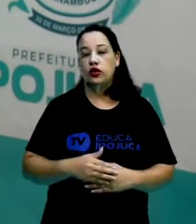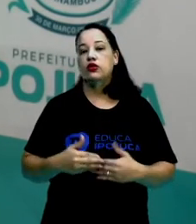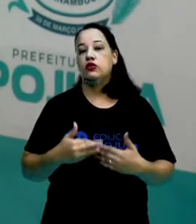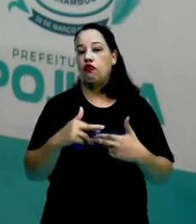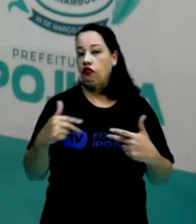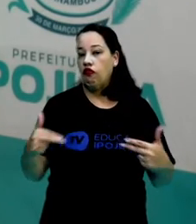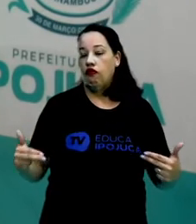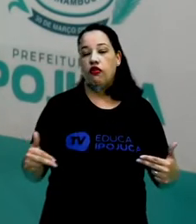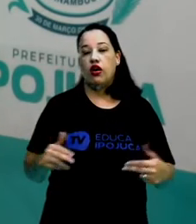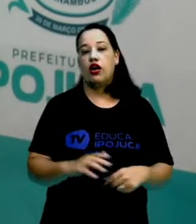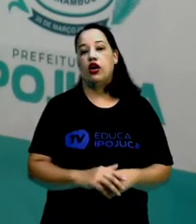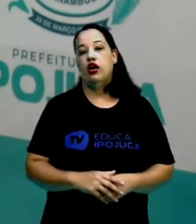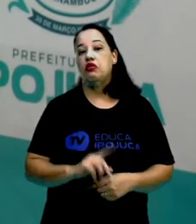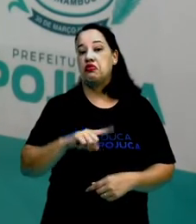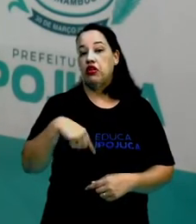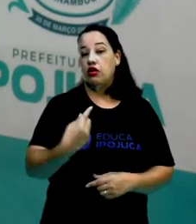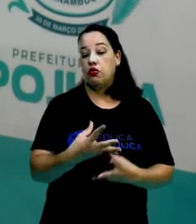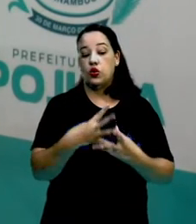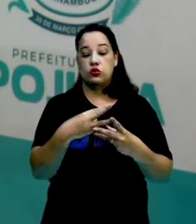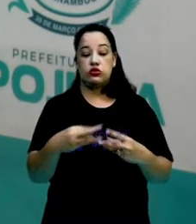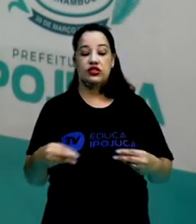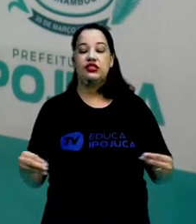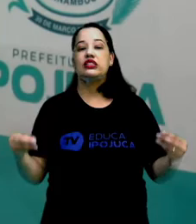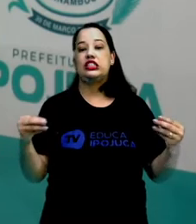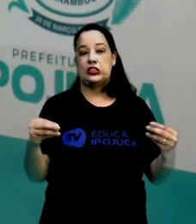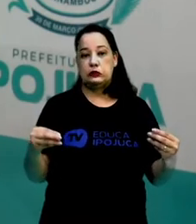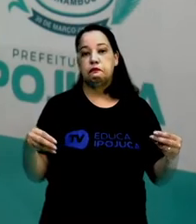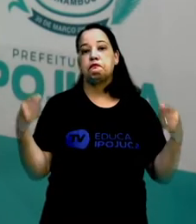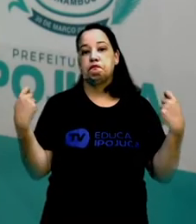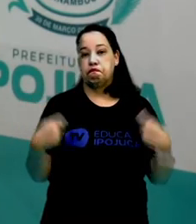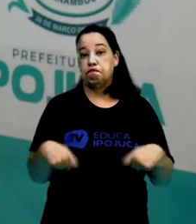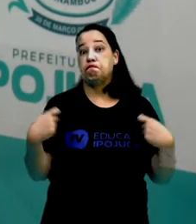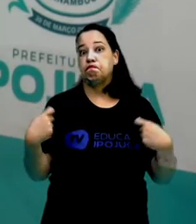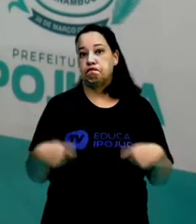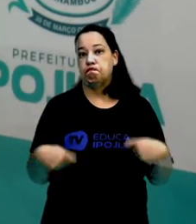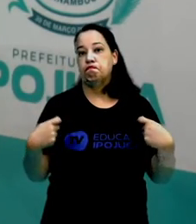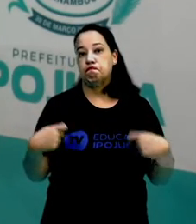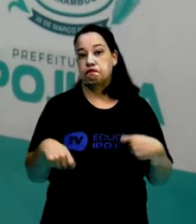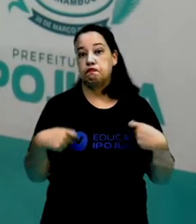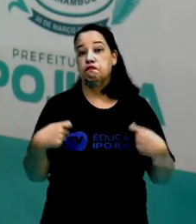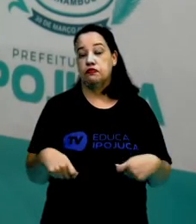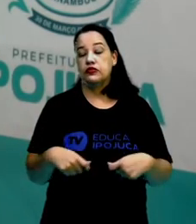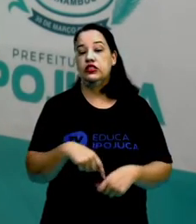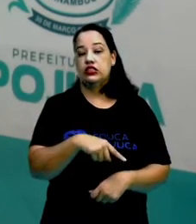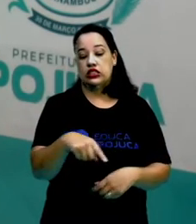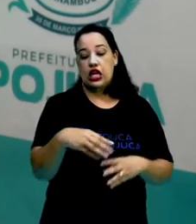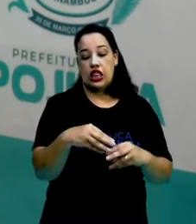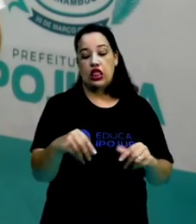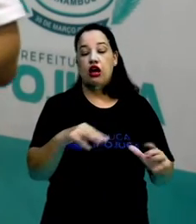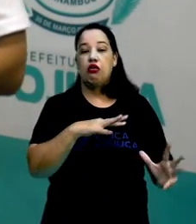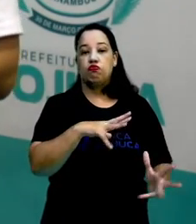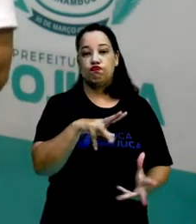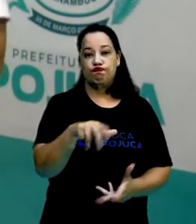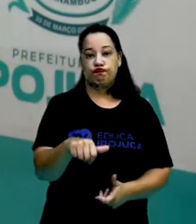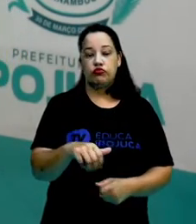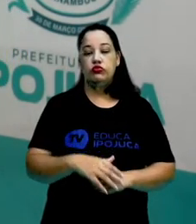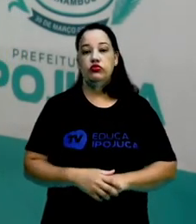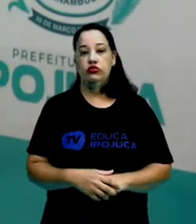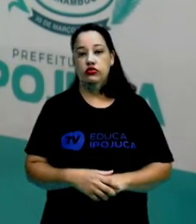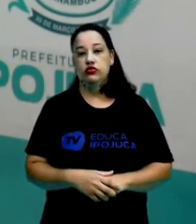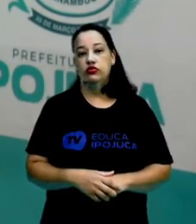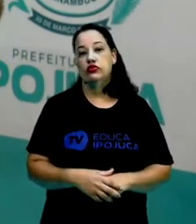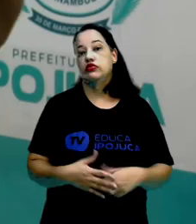desenvolvimento. O processo de decomposição também é fato de necessidade real para a nossa Terra, para o nosso planeta,